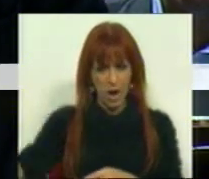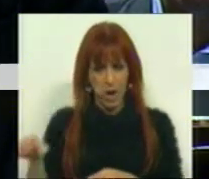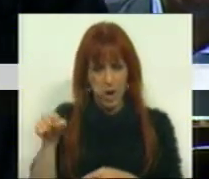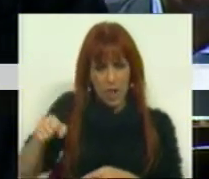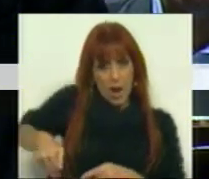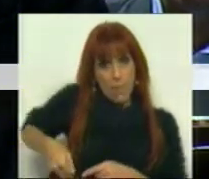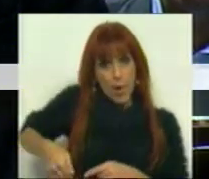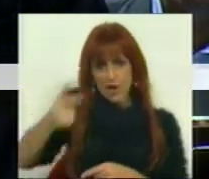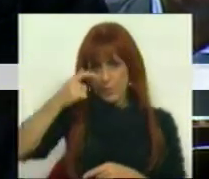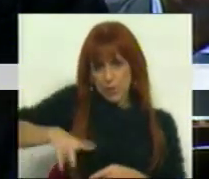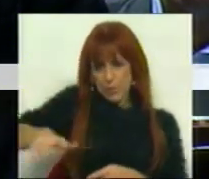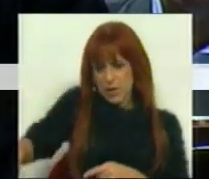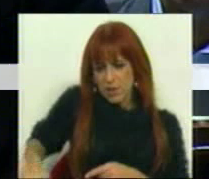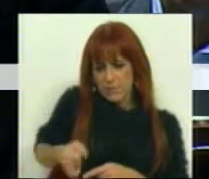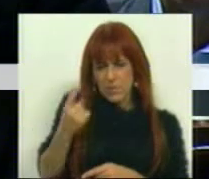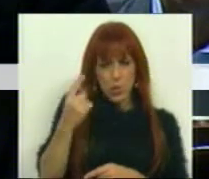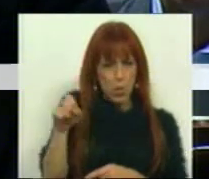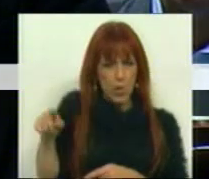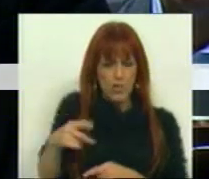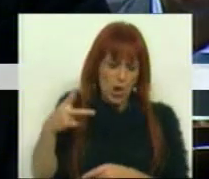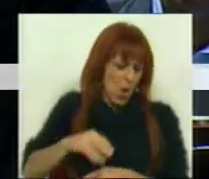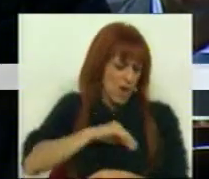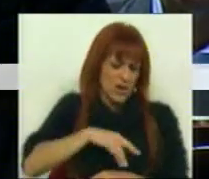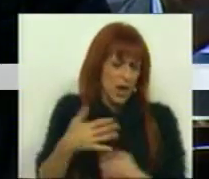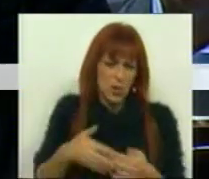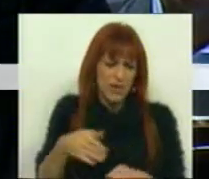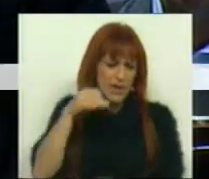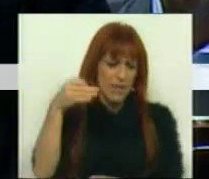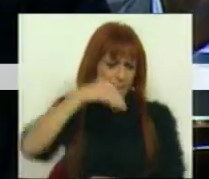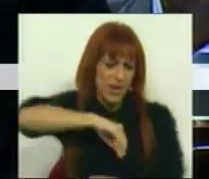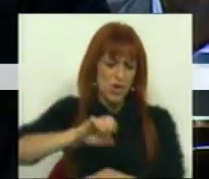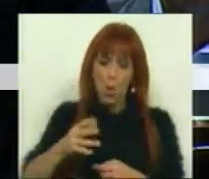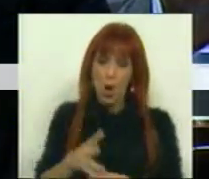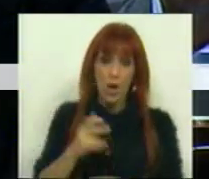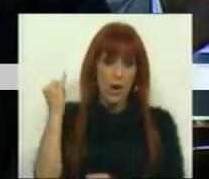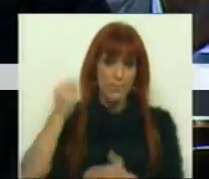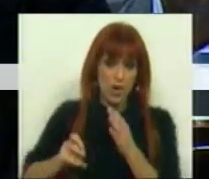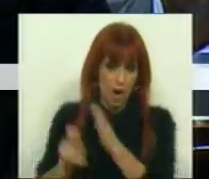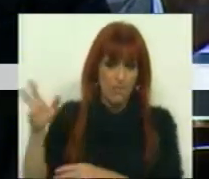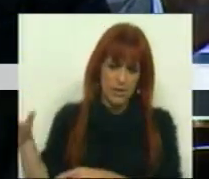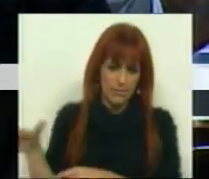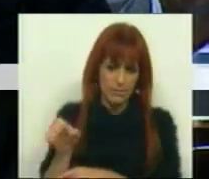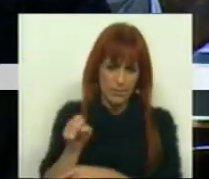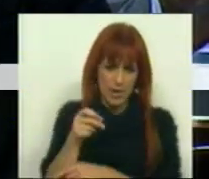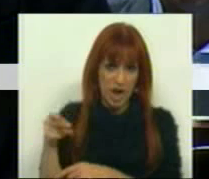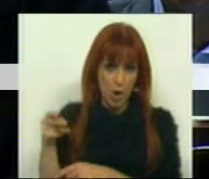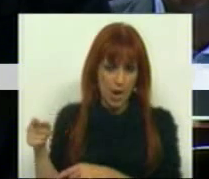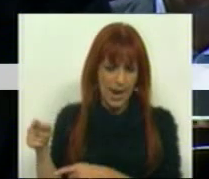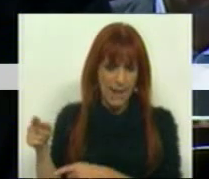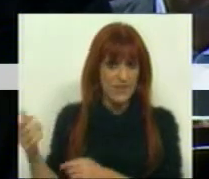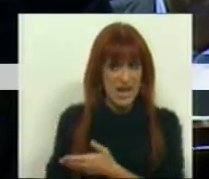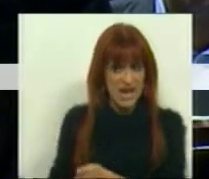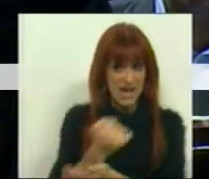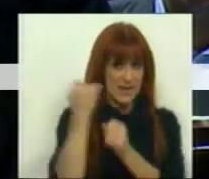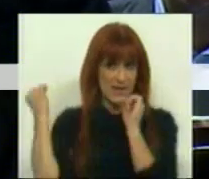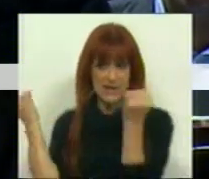bolsos dos portugueses, seja cortando nos salários ou nas pensões, seja aumentando os impostos, esse